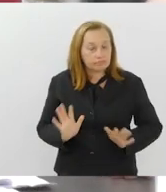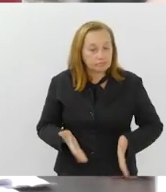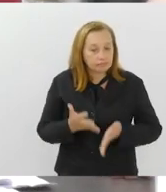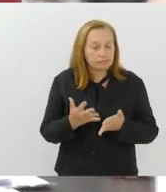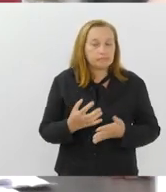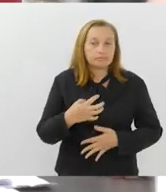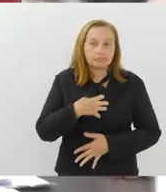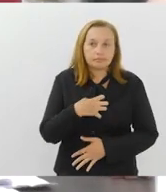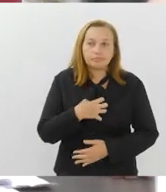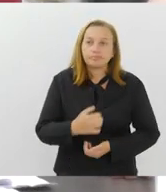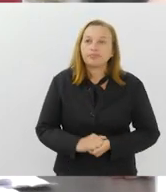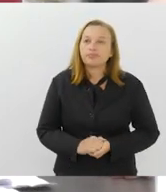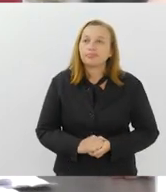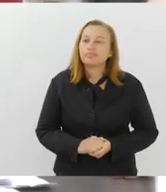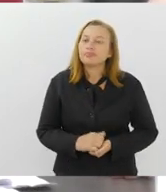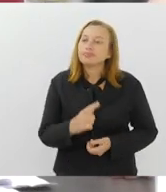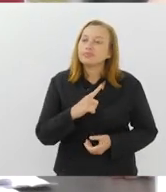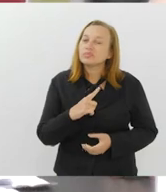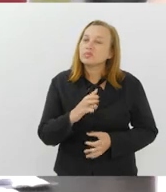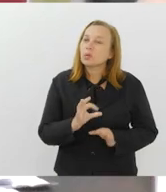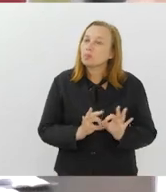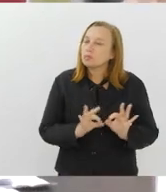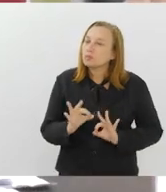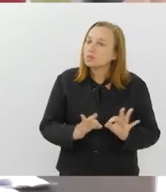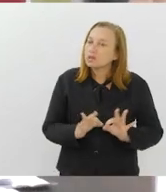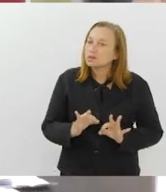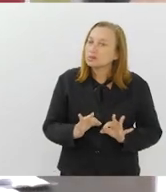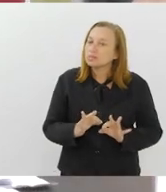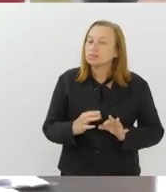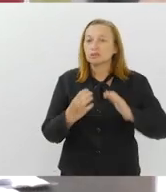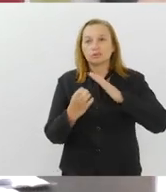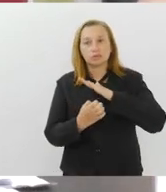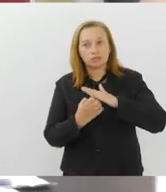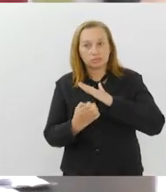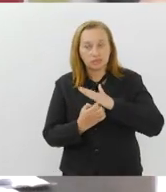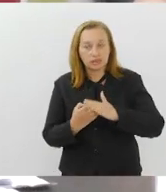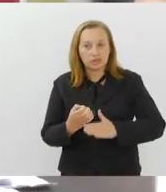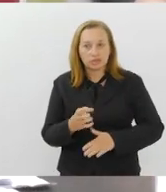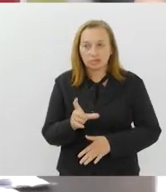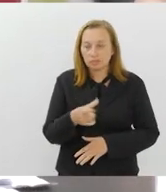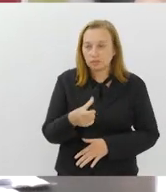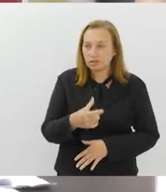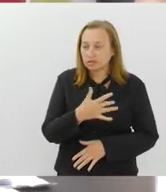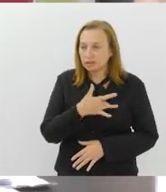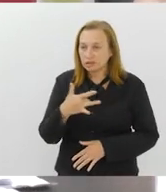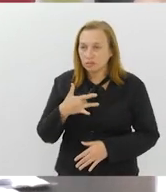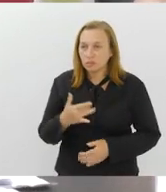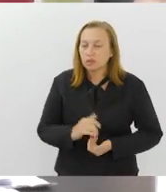nesse sentido, há um plano de ação das operadoras que são,